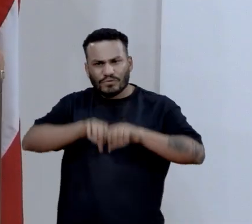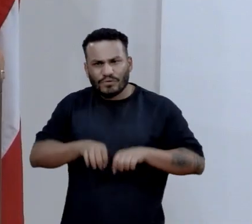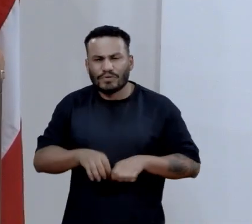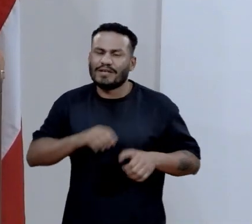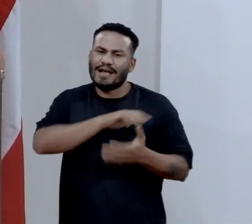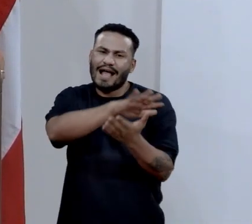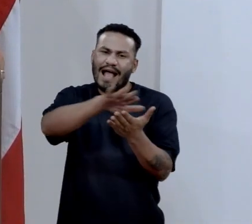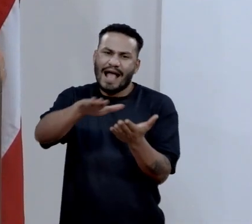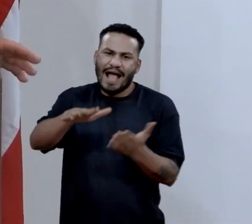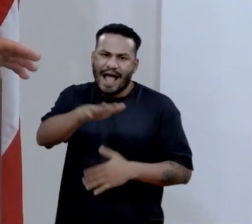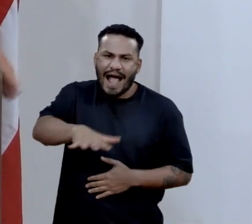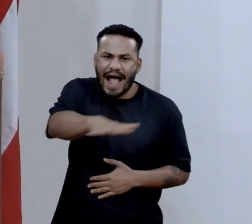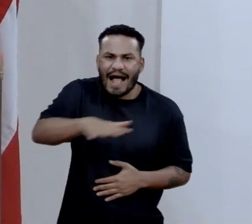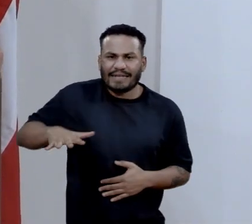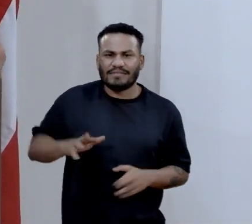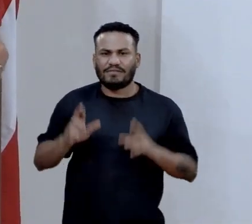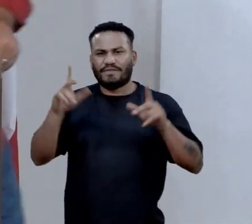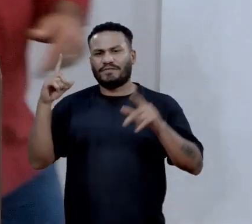tantas áreas, aí fica difícil.